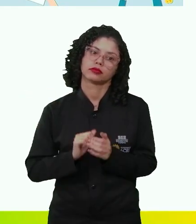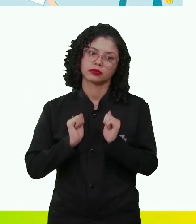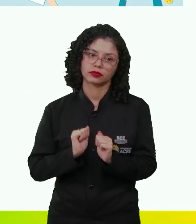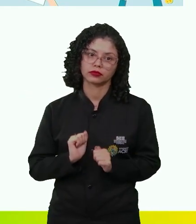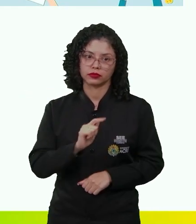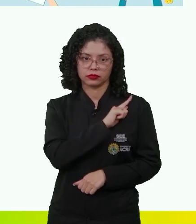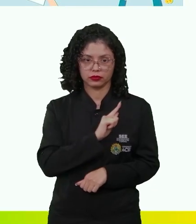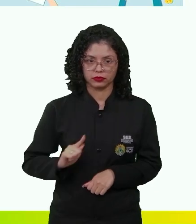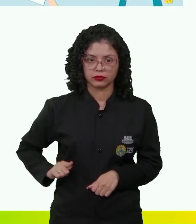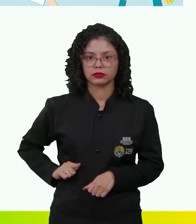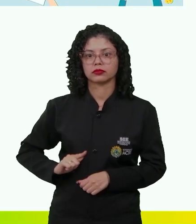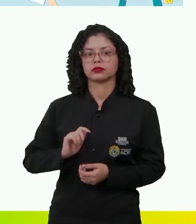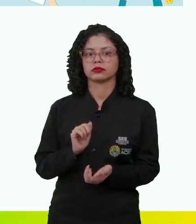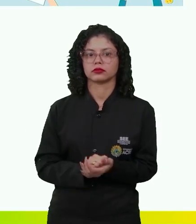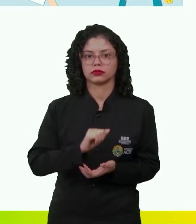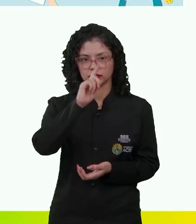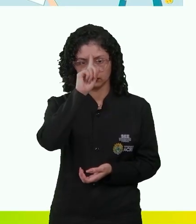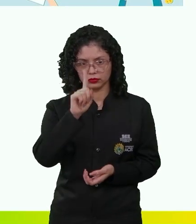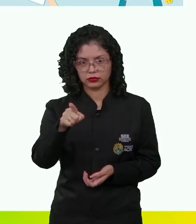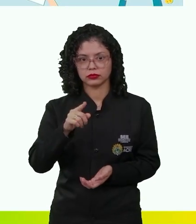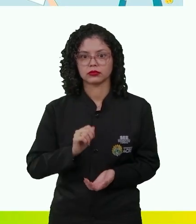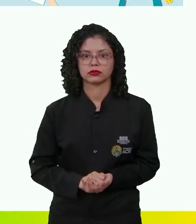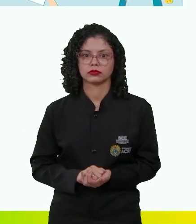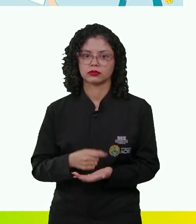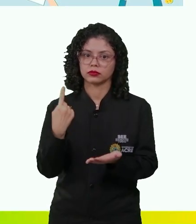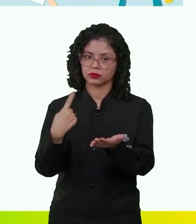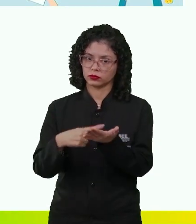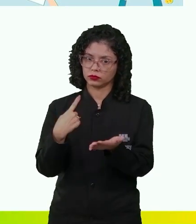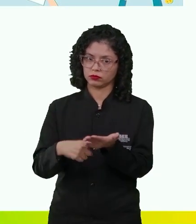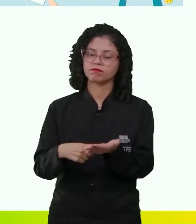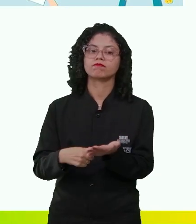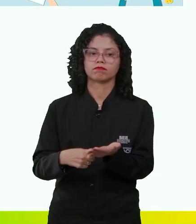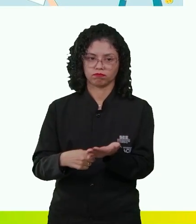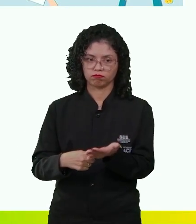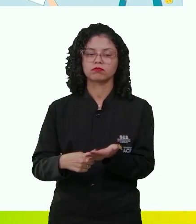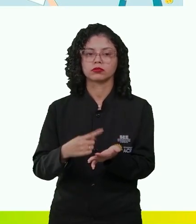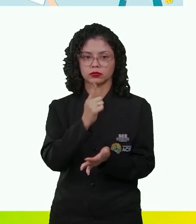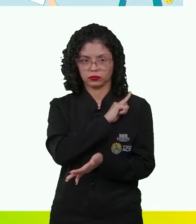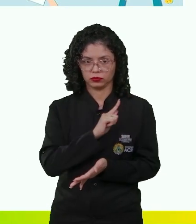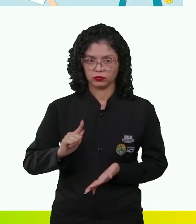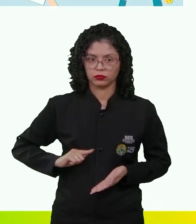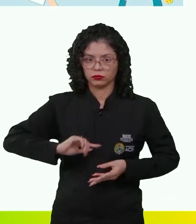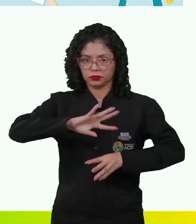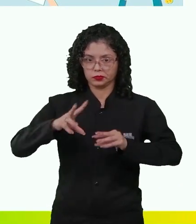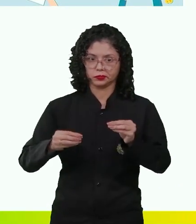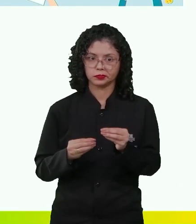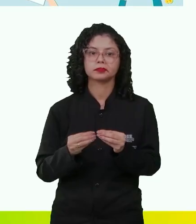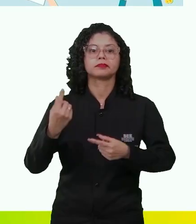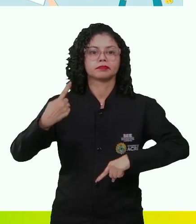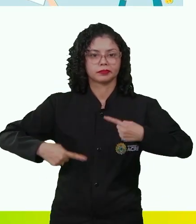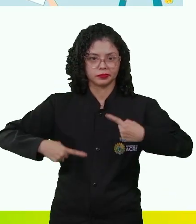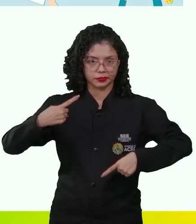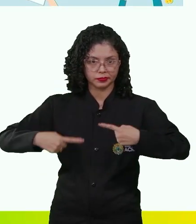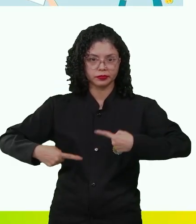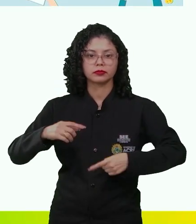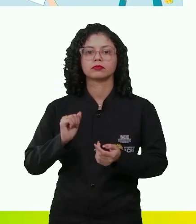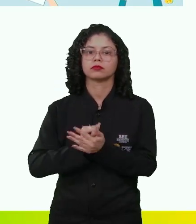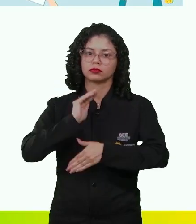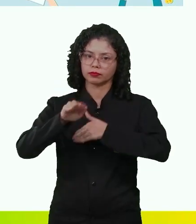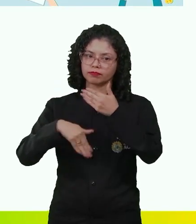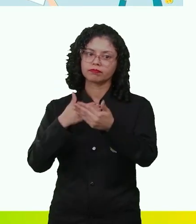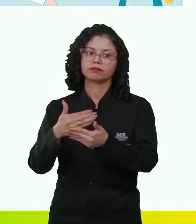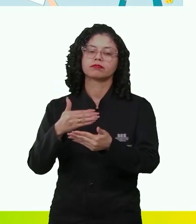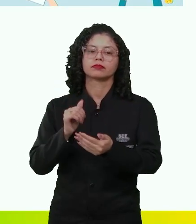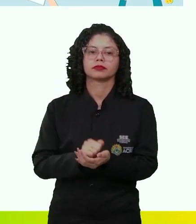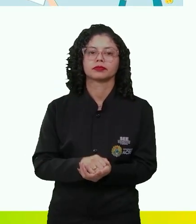podemos ter é a governança e a liderança. Compromissos com as lideranças e governos em implementar políticas